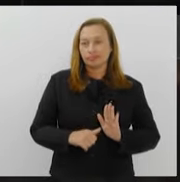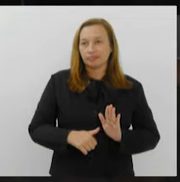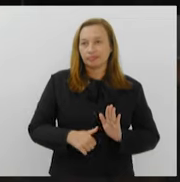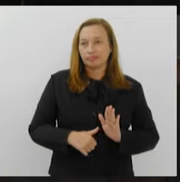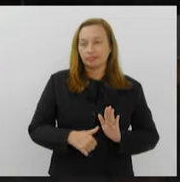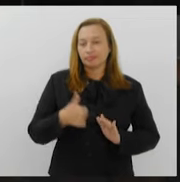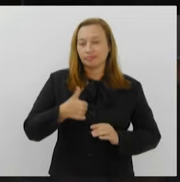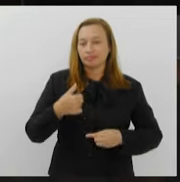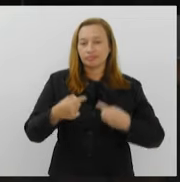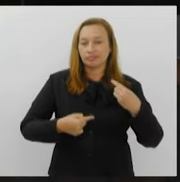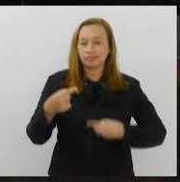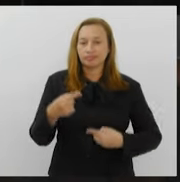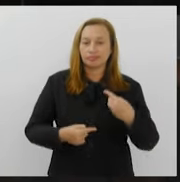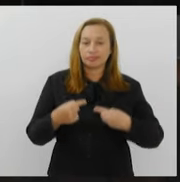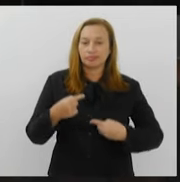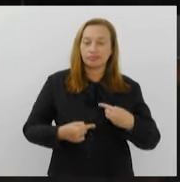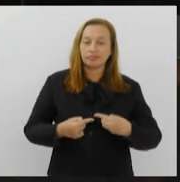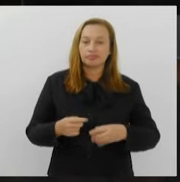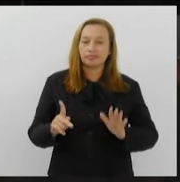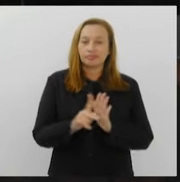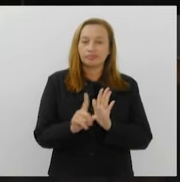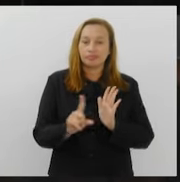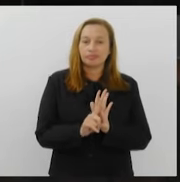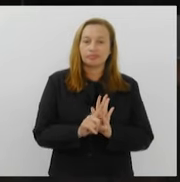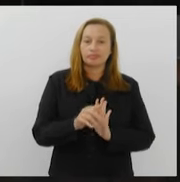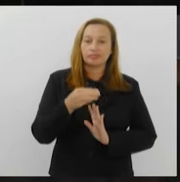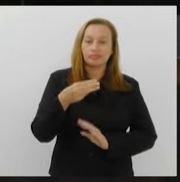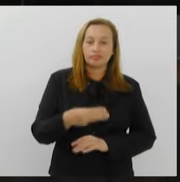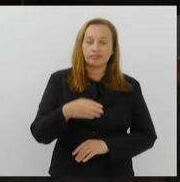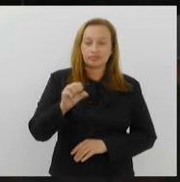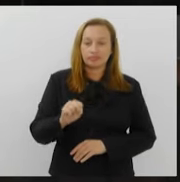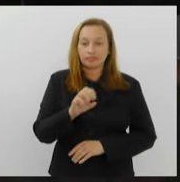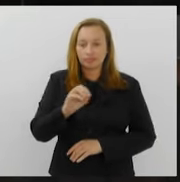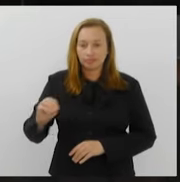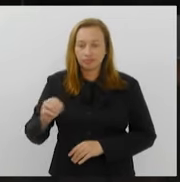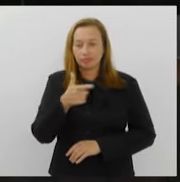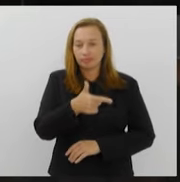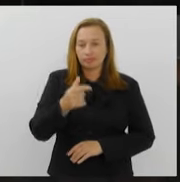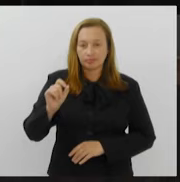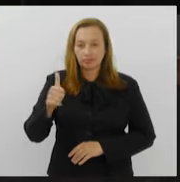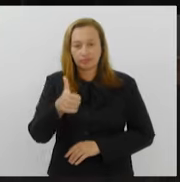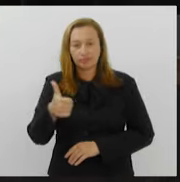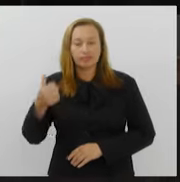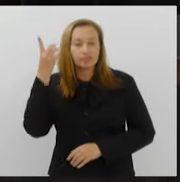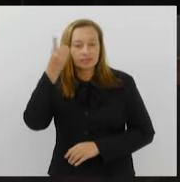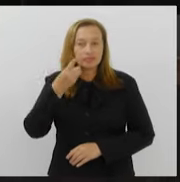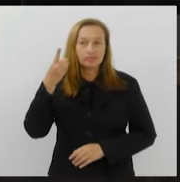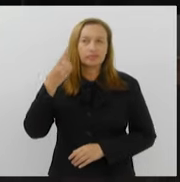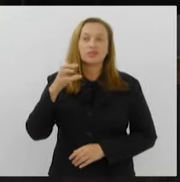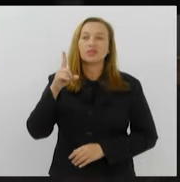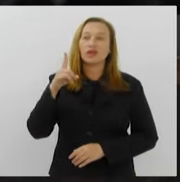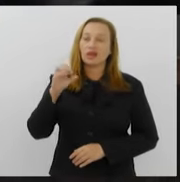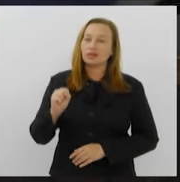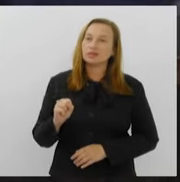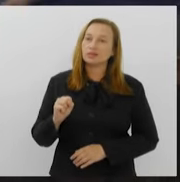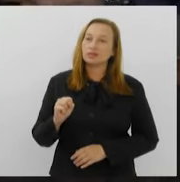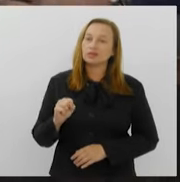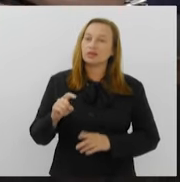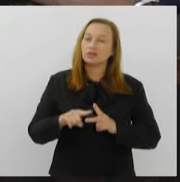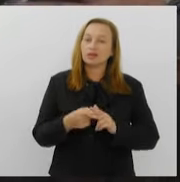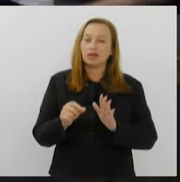em primeira discussão, projeto de lei número 3.800 de 2021, de autoria do deputado Carlos Macedo, que altera a lei